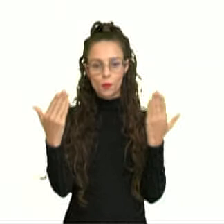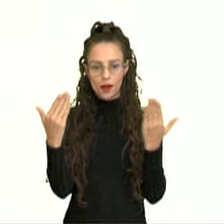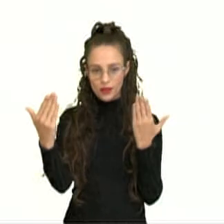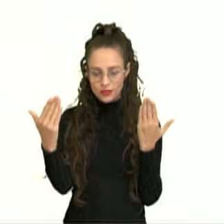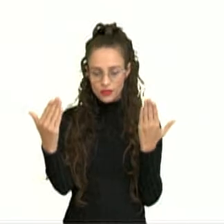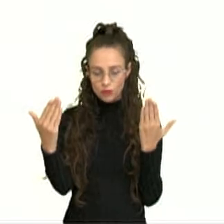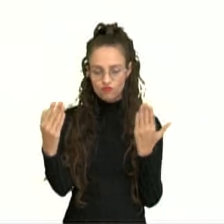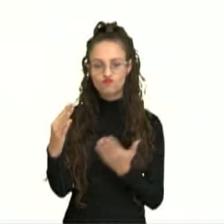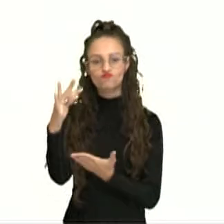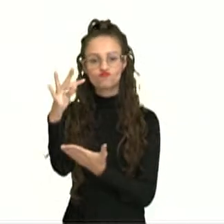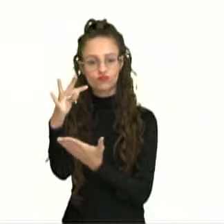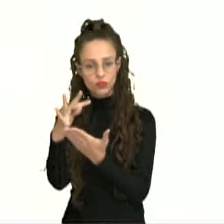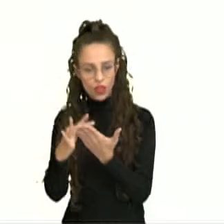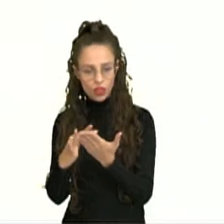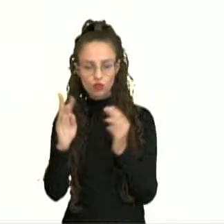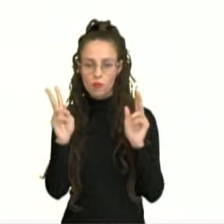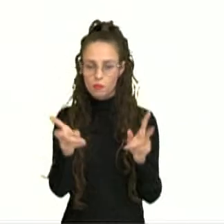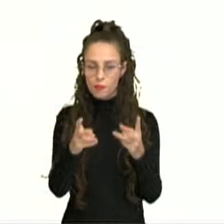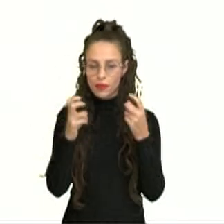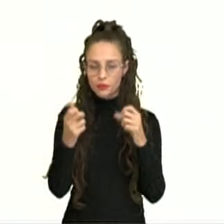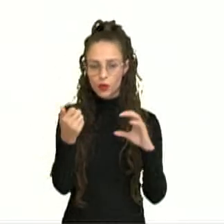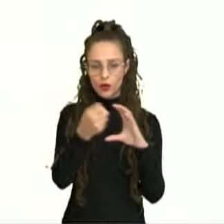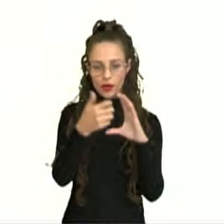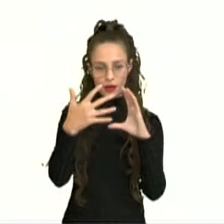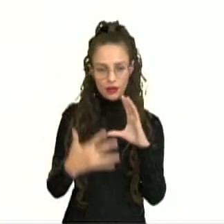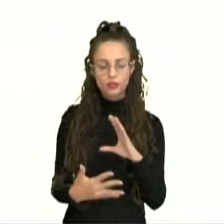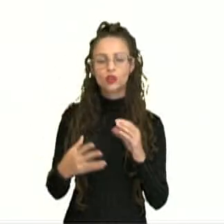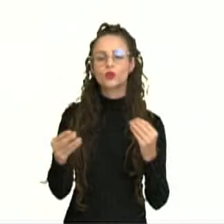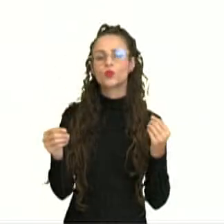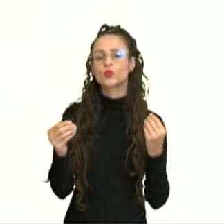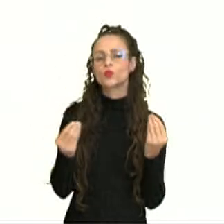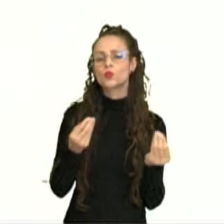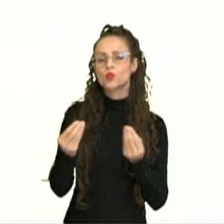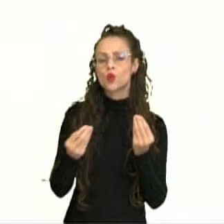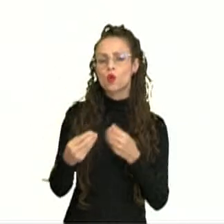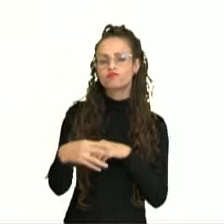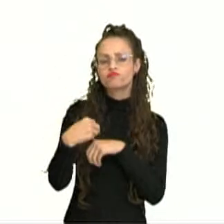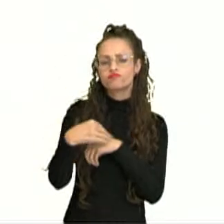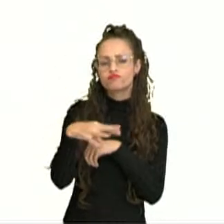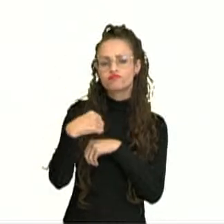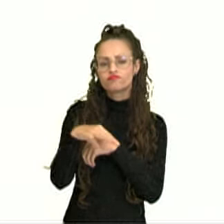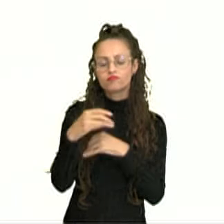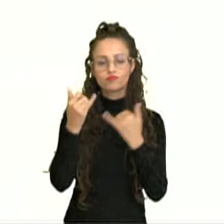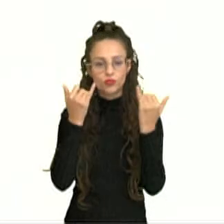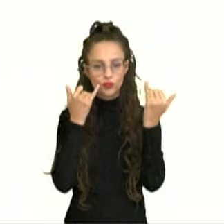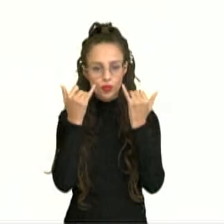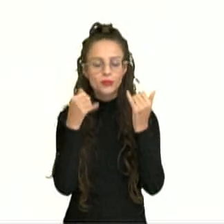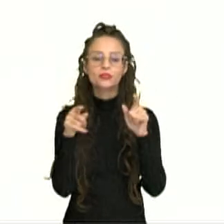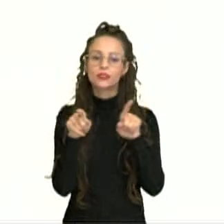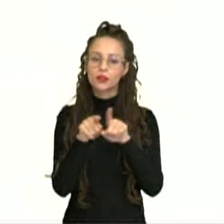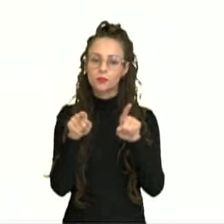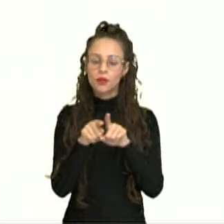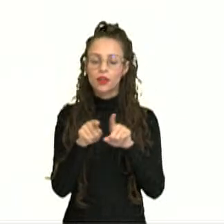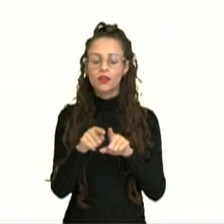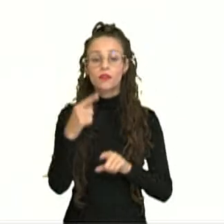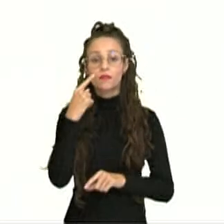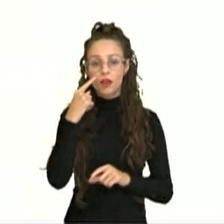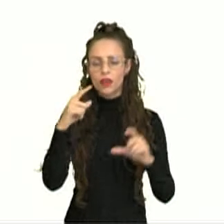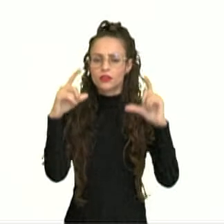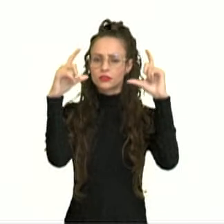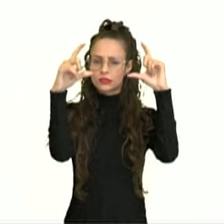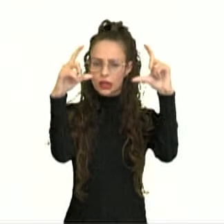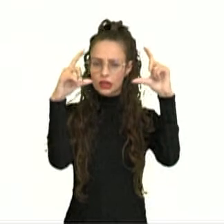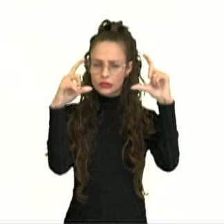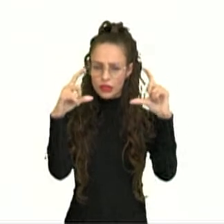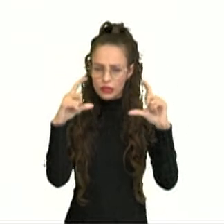textos, reconhecendo as características e o modo de tratar a informação e diferenciar as partes principais e secundárias